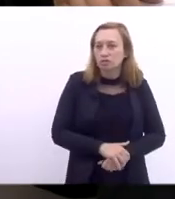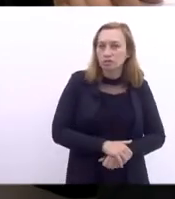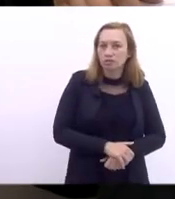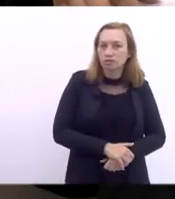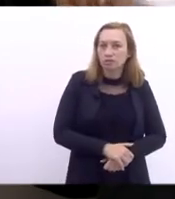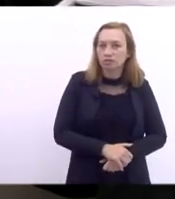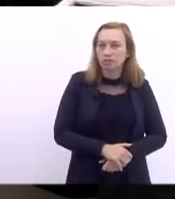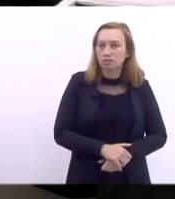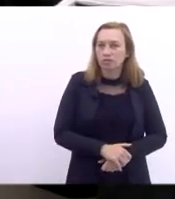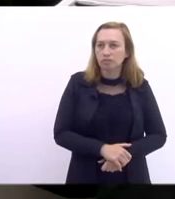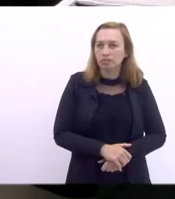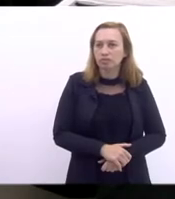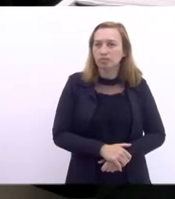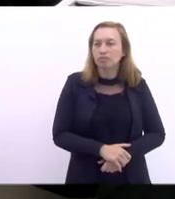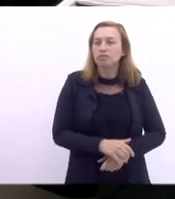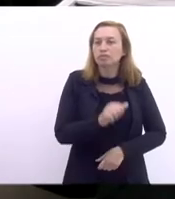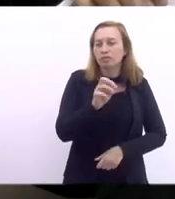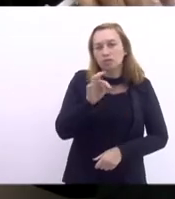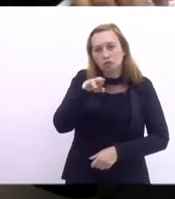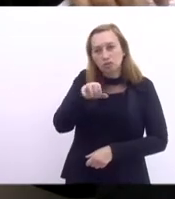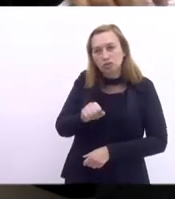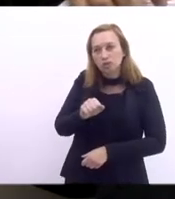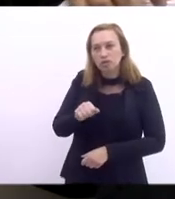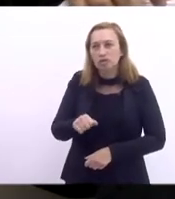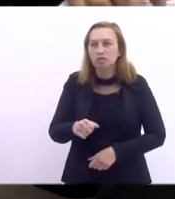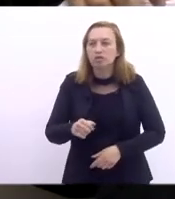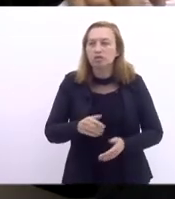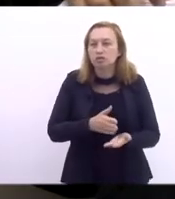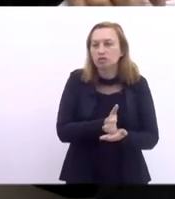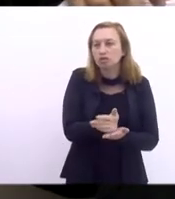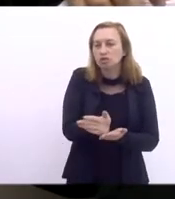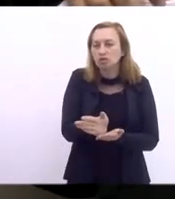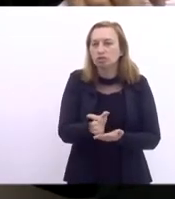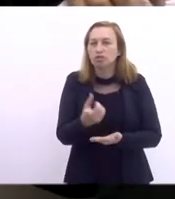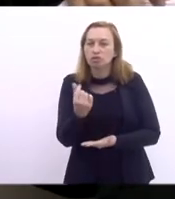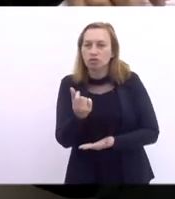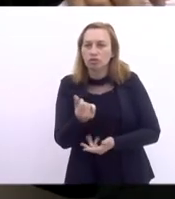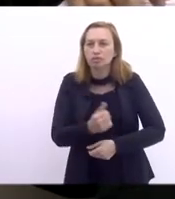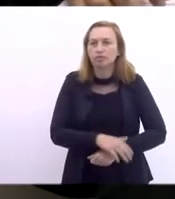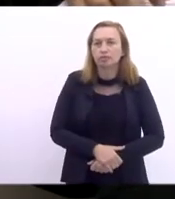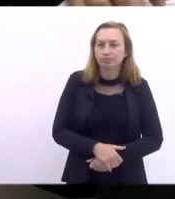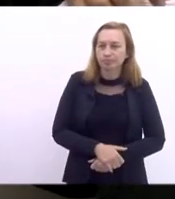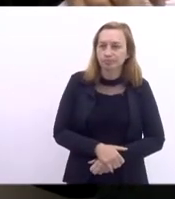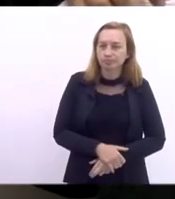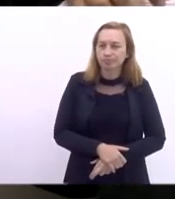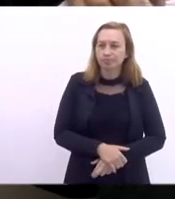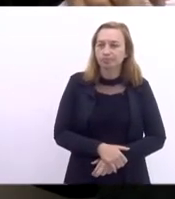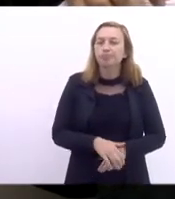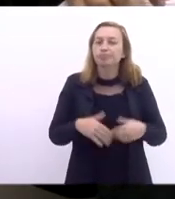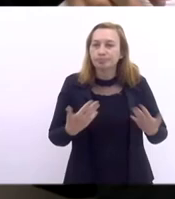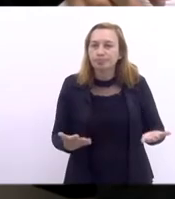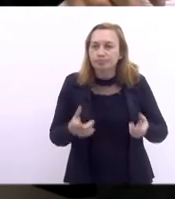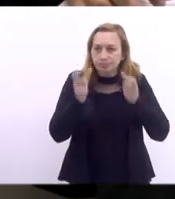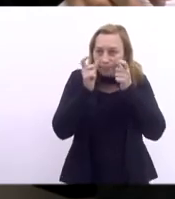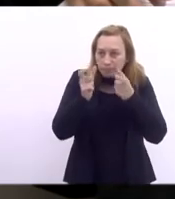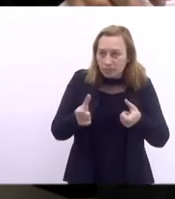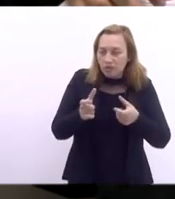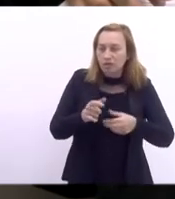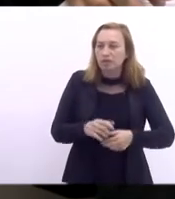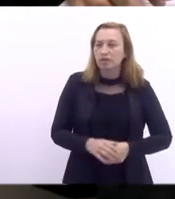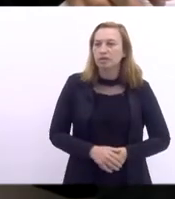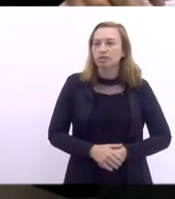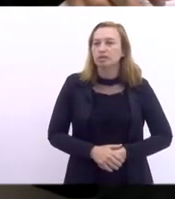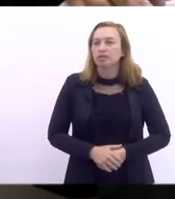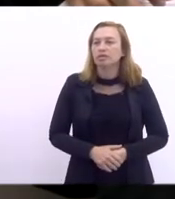verificando na 2ª auditoria um desvio de finalidade é então assim se chama atenção para a questão